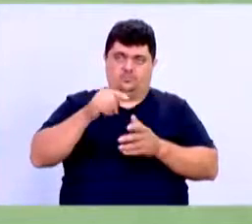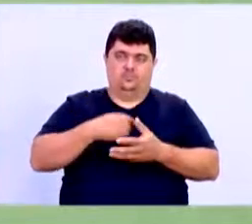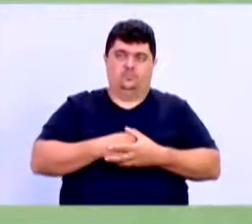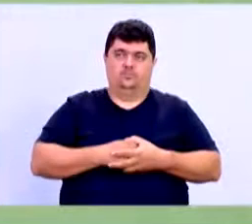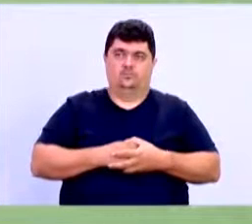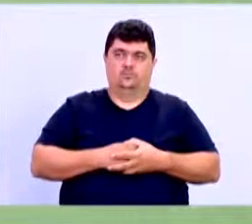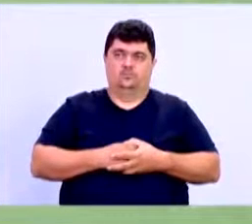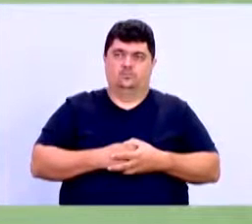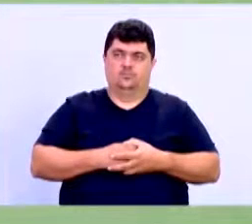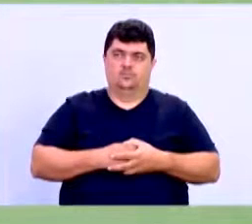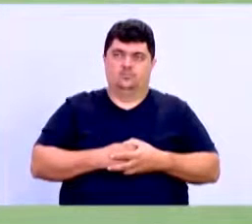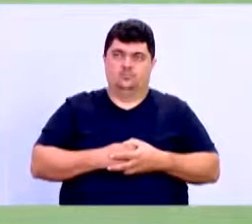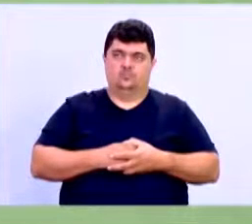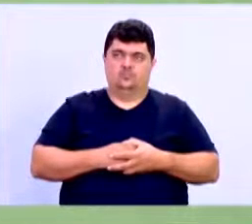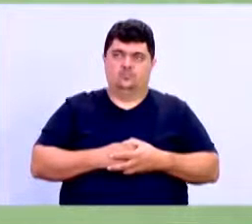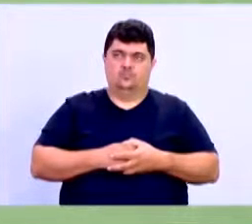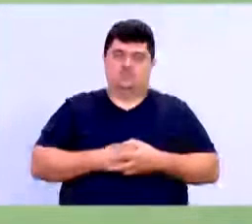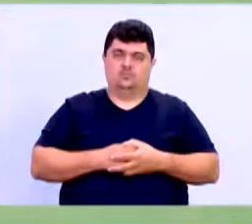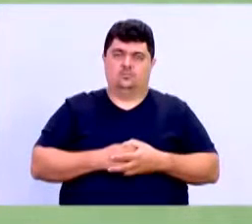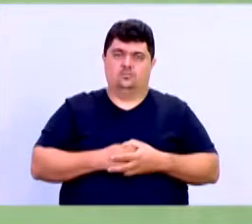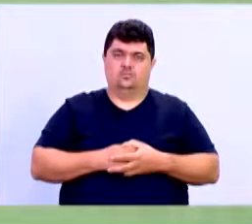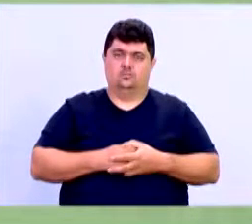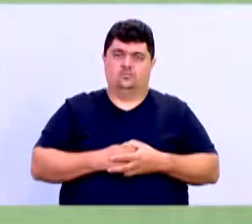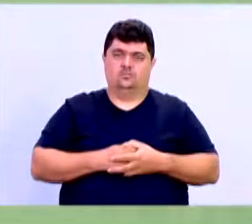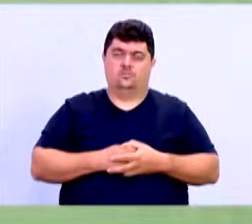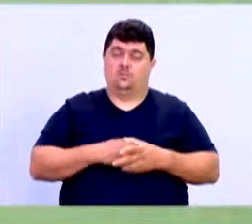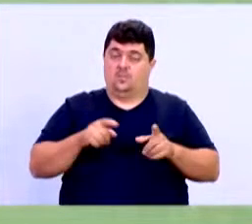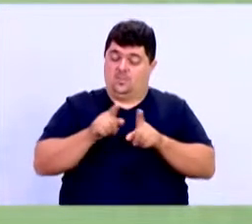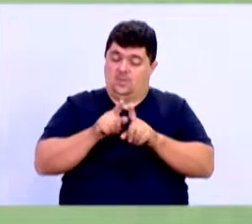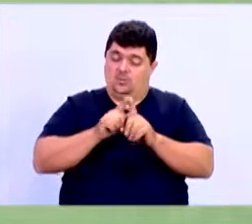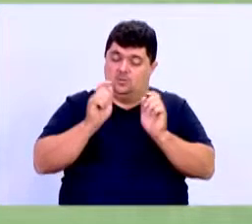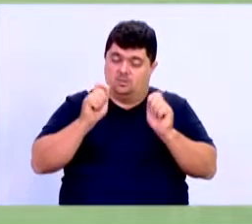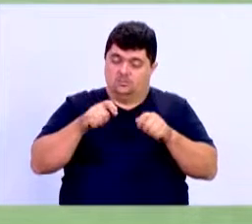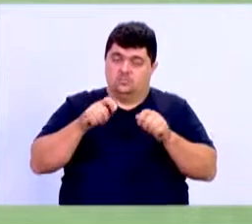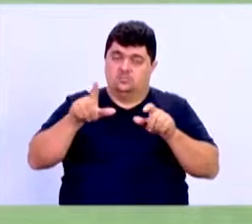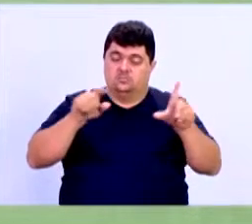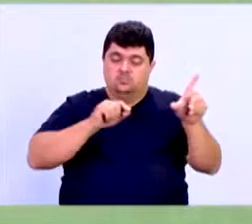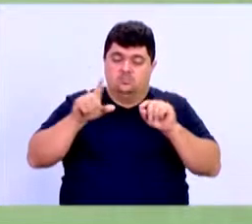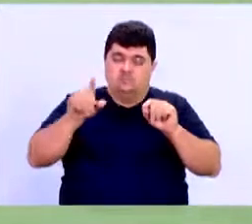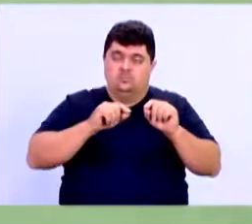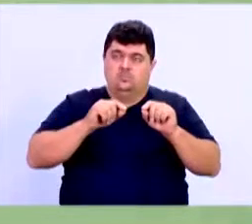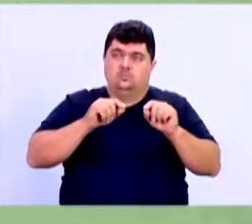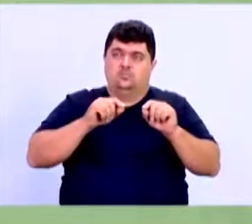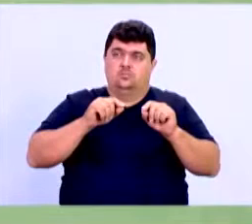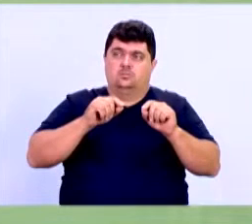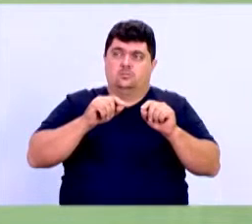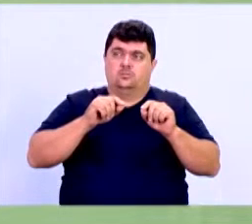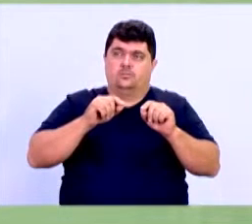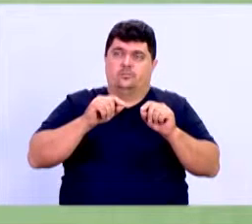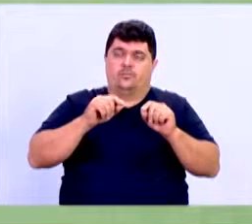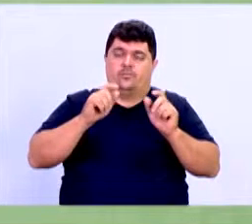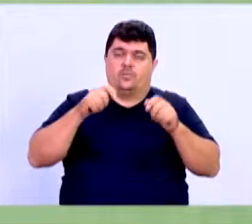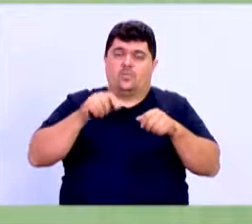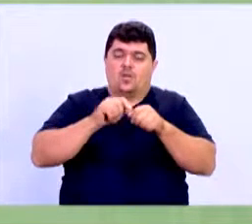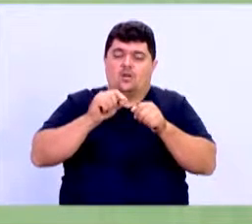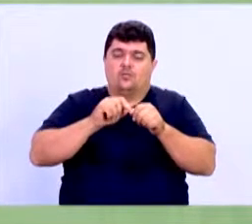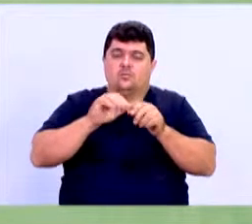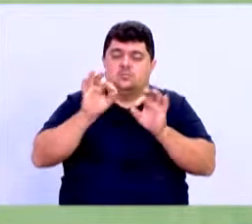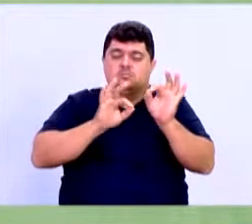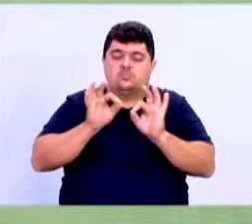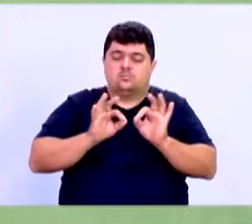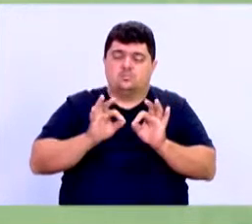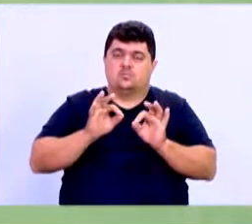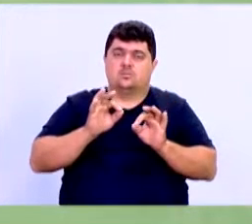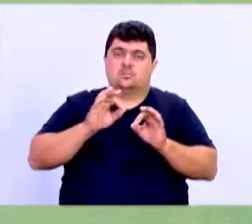tais como nome ou cor, ou normativos, que além de serem também descritivos, como anterior, esses têm a função